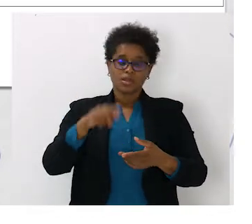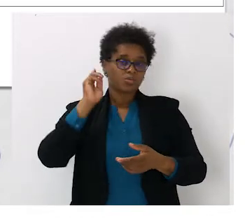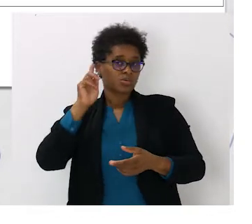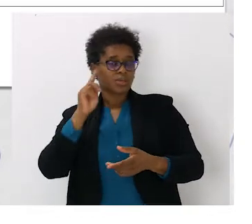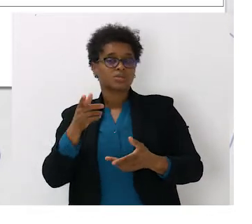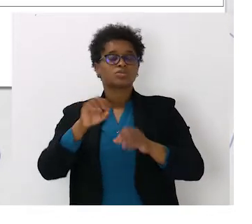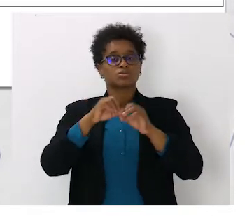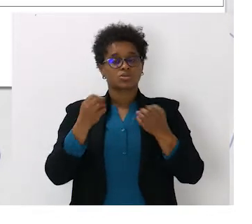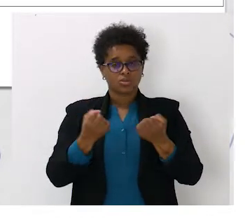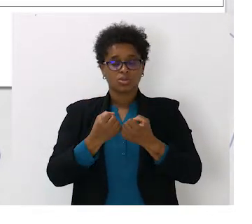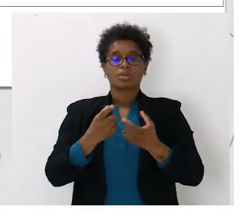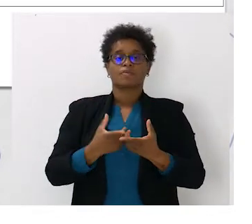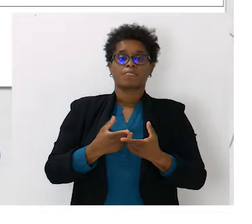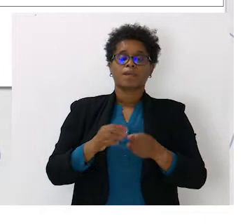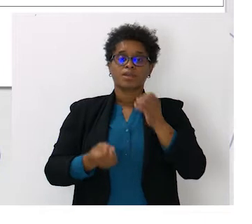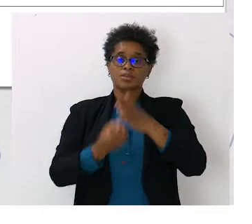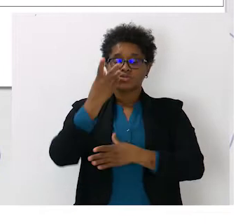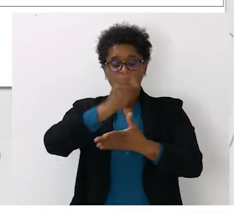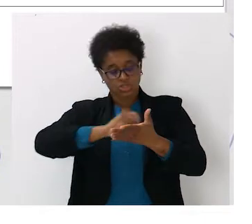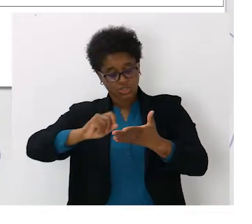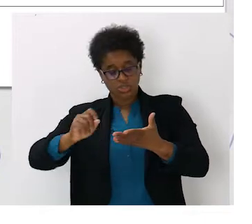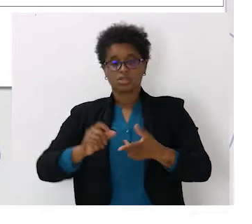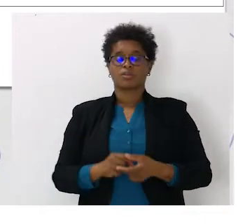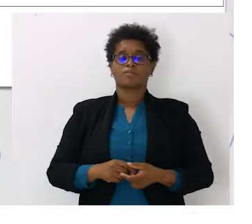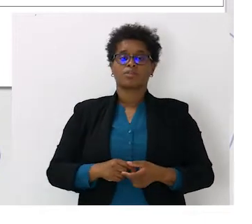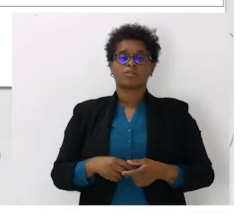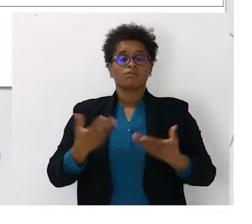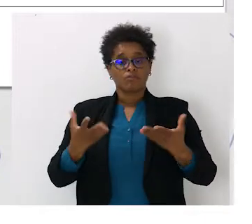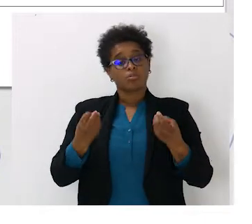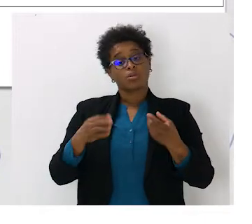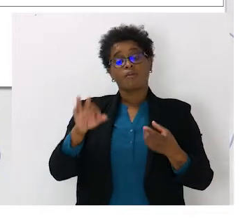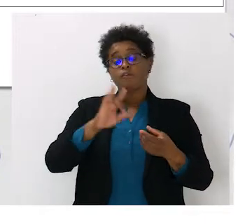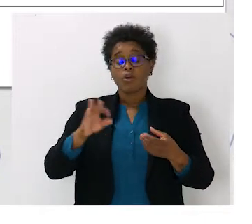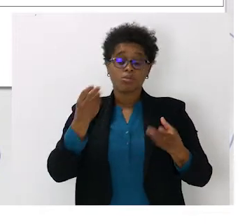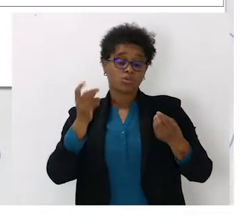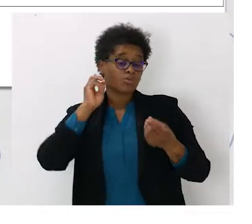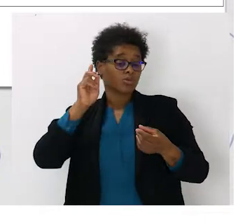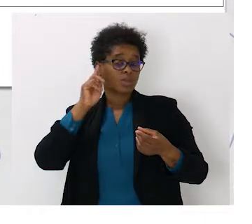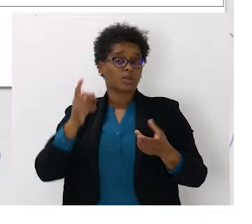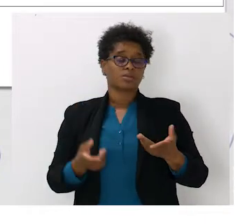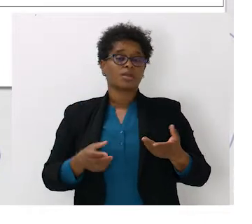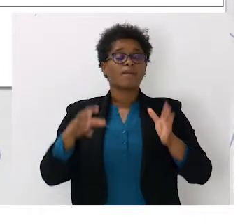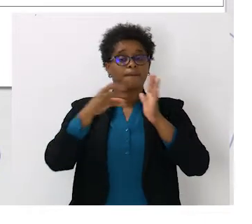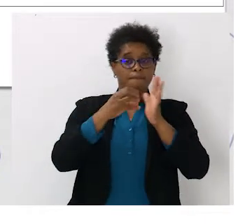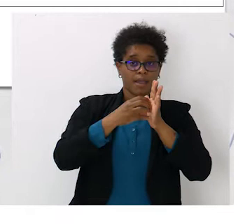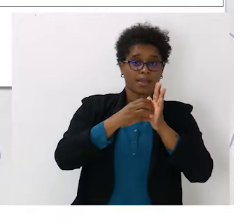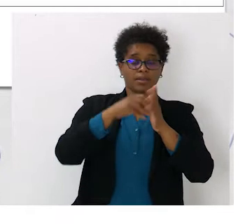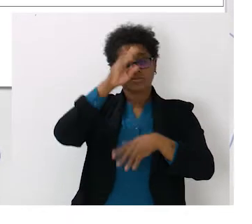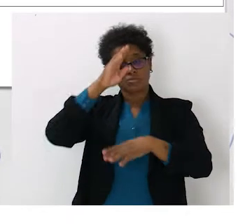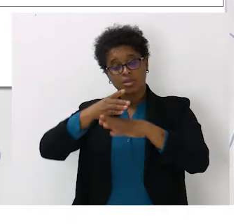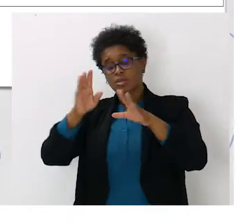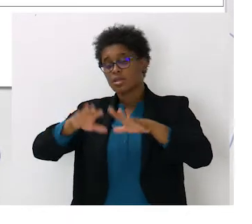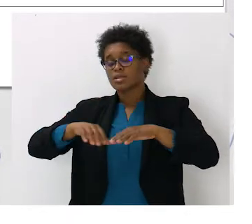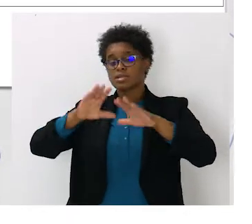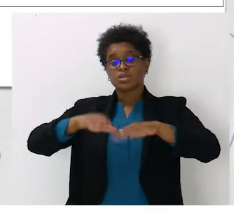uma importância social. A invenção da escrita foi de tal forma importante que marca a